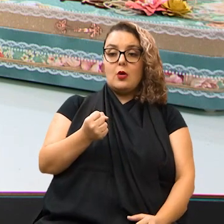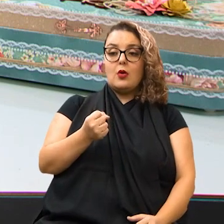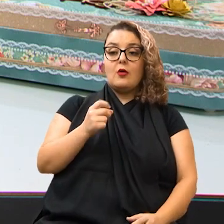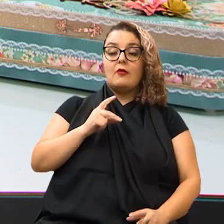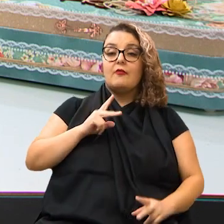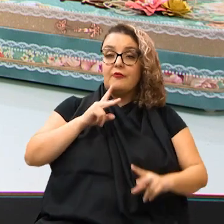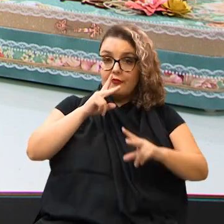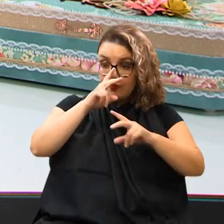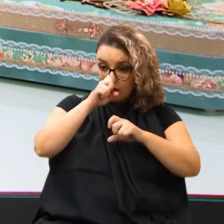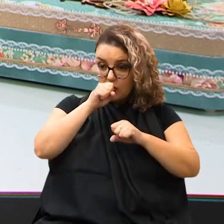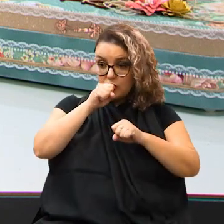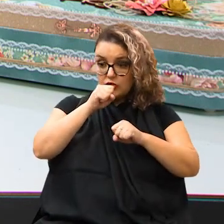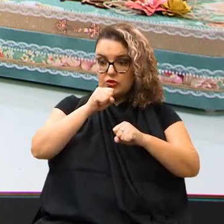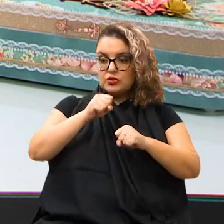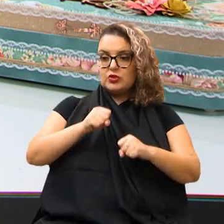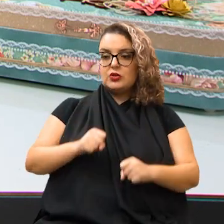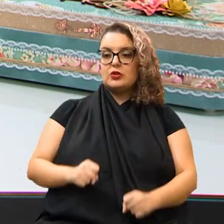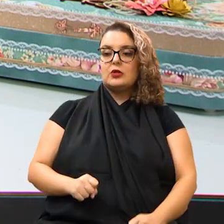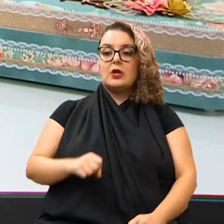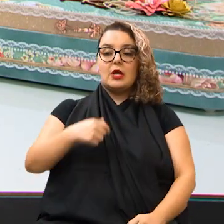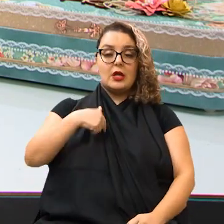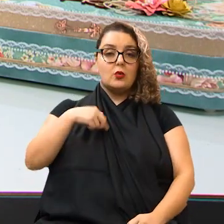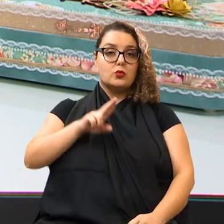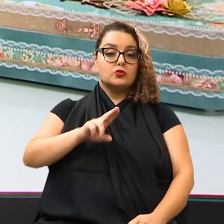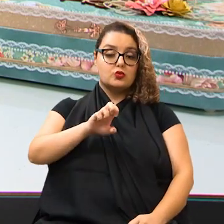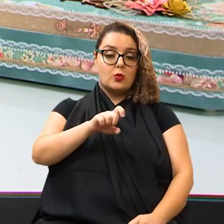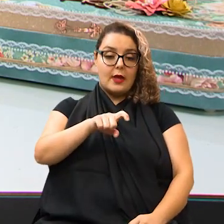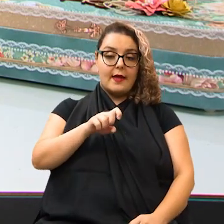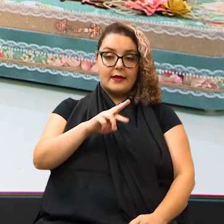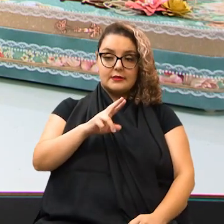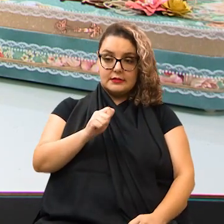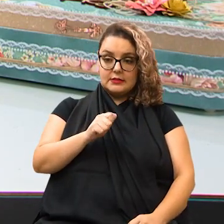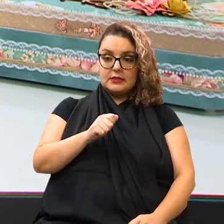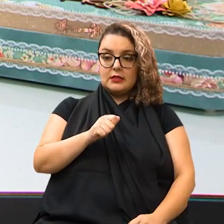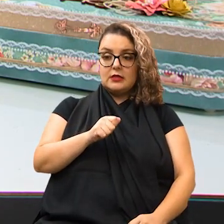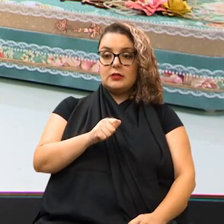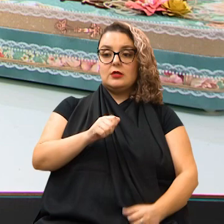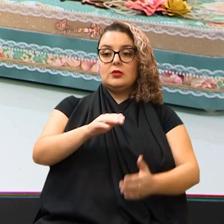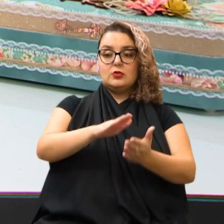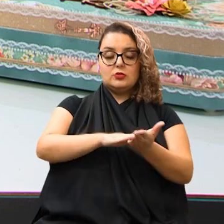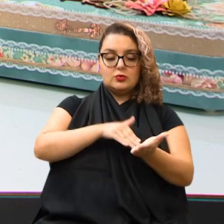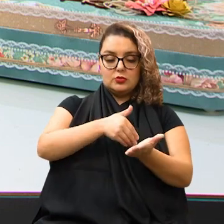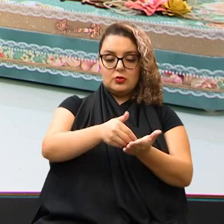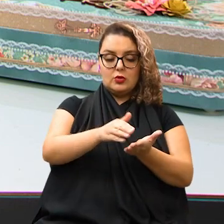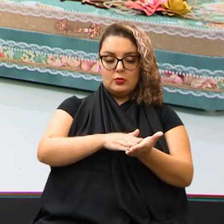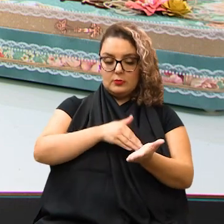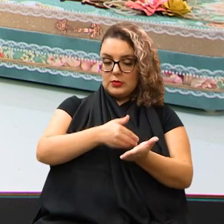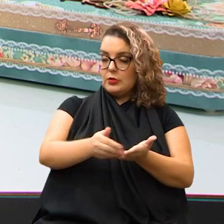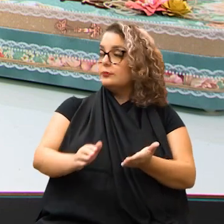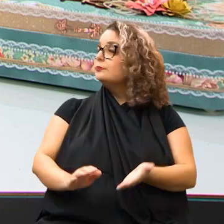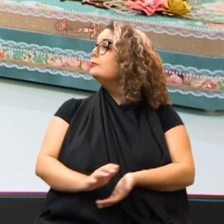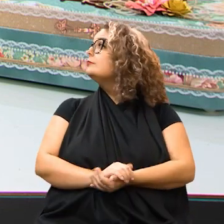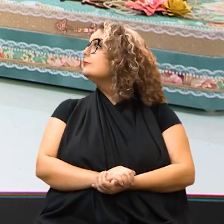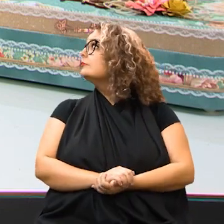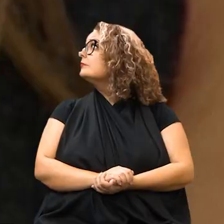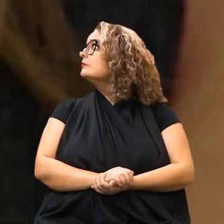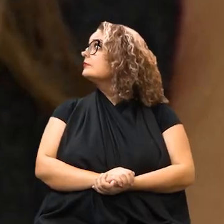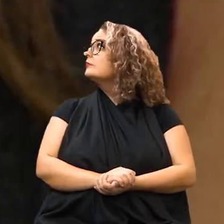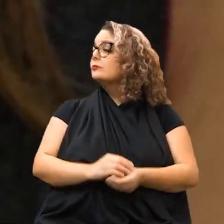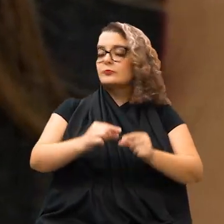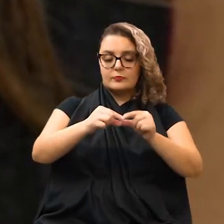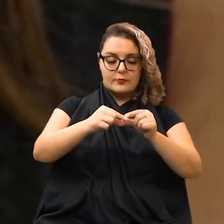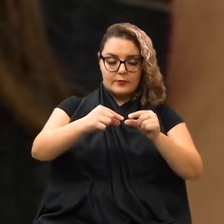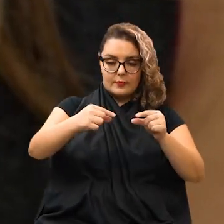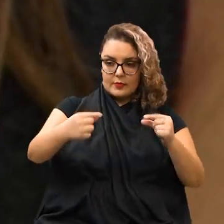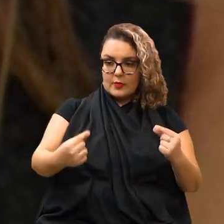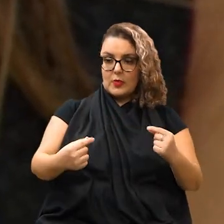cola branca bem forte, eu gosto de usar cola branca extra. E eu vou passar aqui uma faixinha